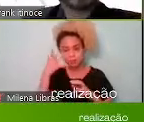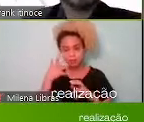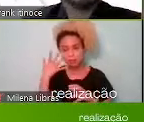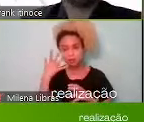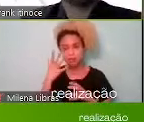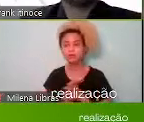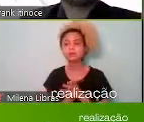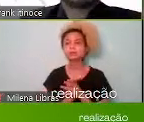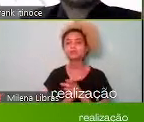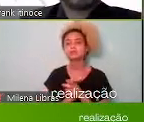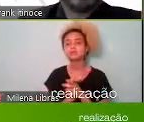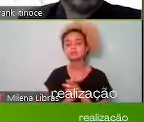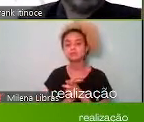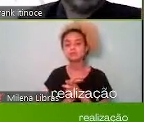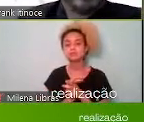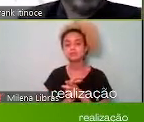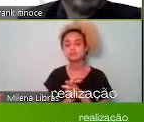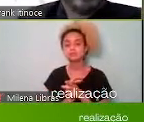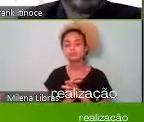o específico.